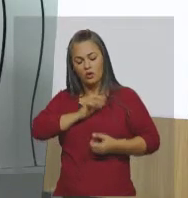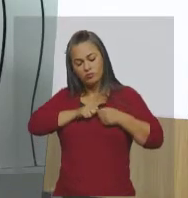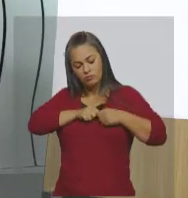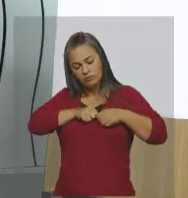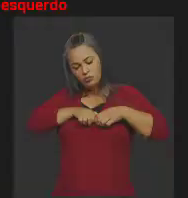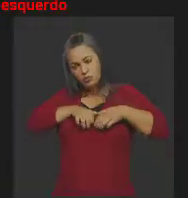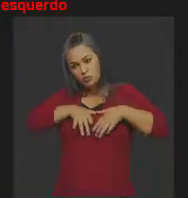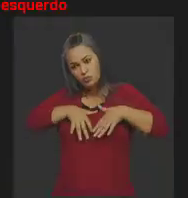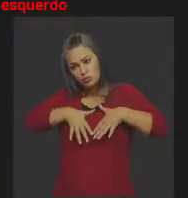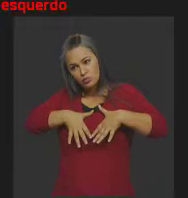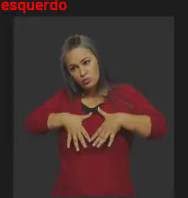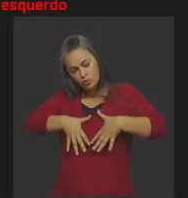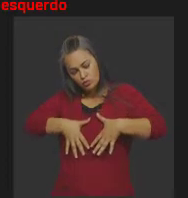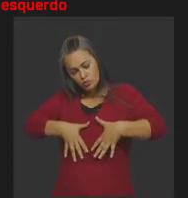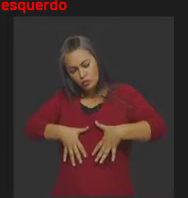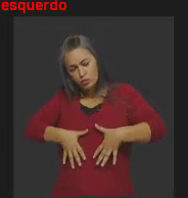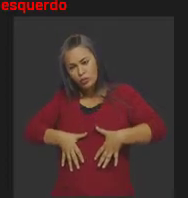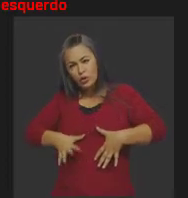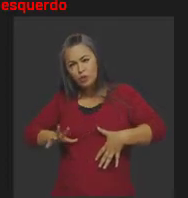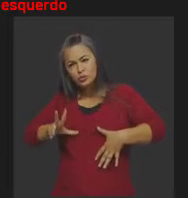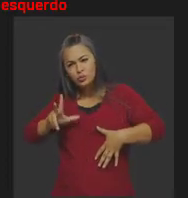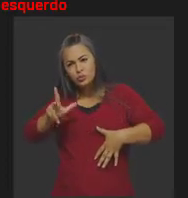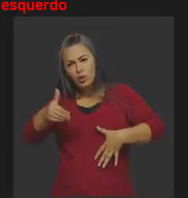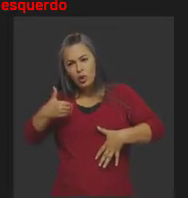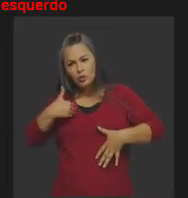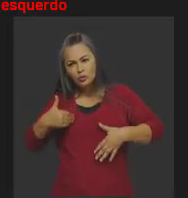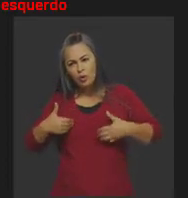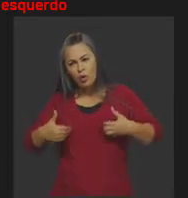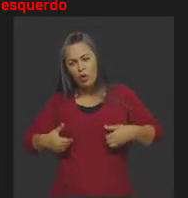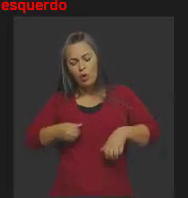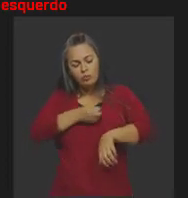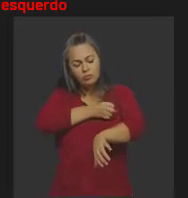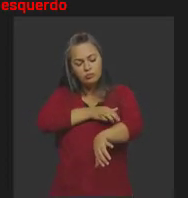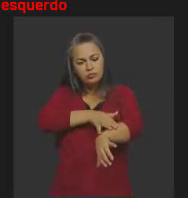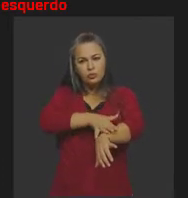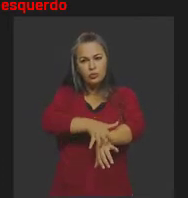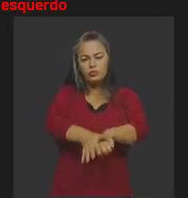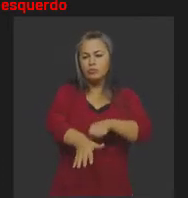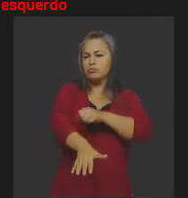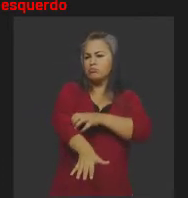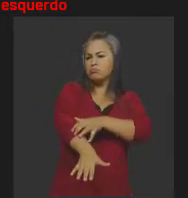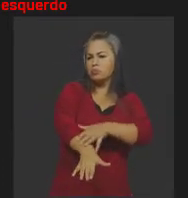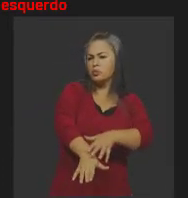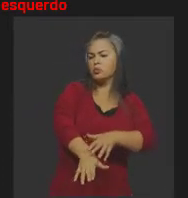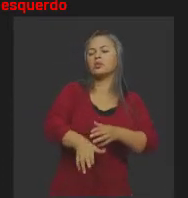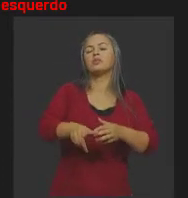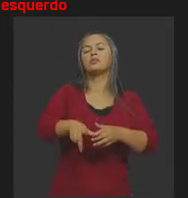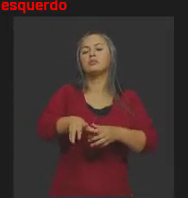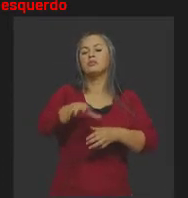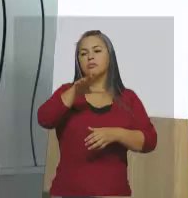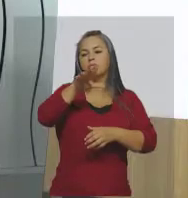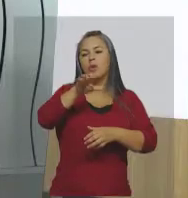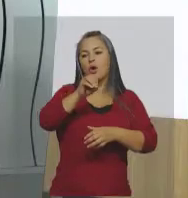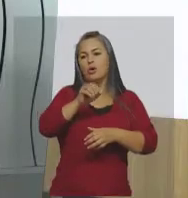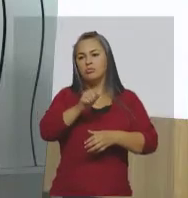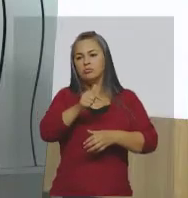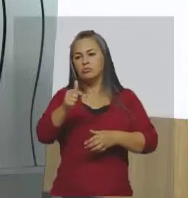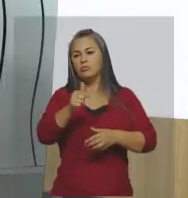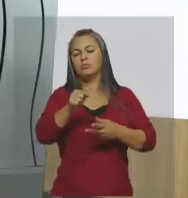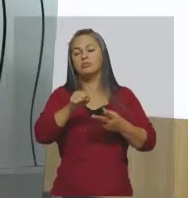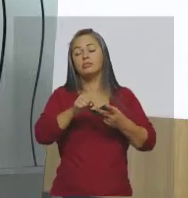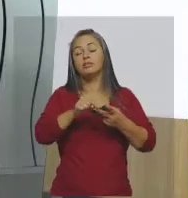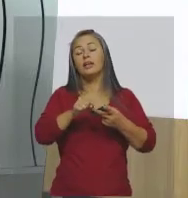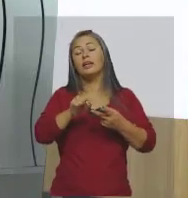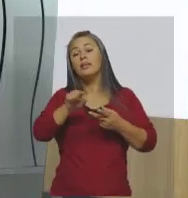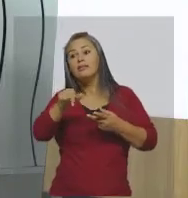tecidos do corpo, entregando o que o sangue tem que entregar para todo o corpo, nutrientes e oxigênio. E volta novamente para